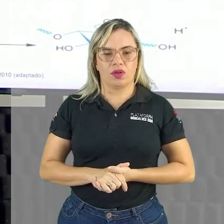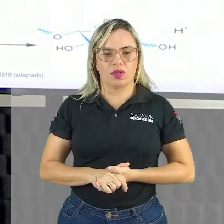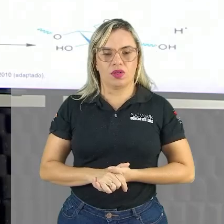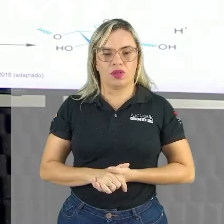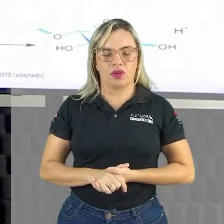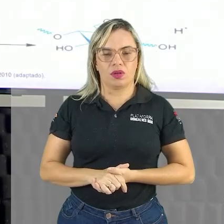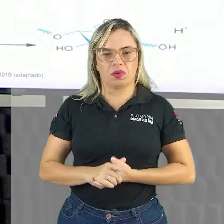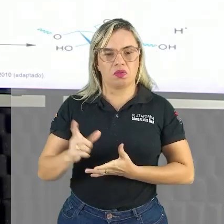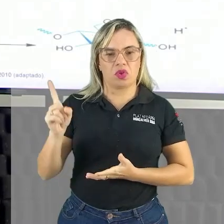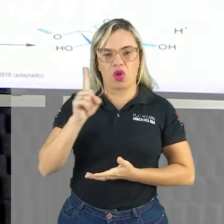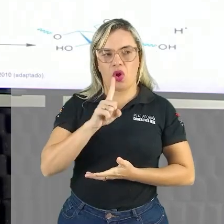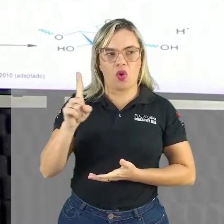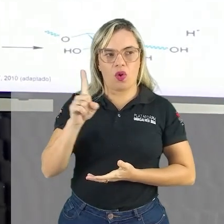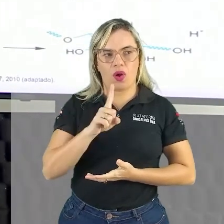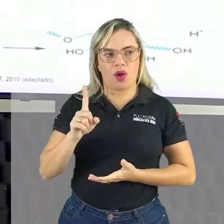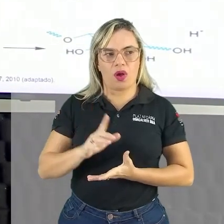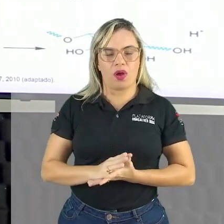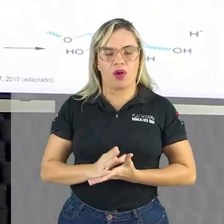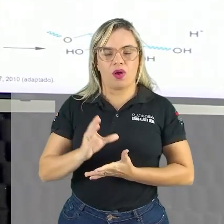Catalisador não é consumido.